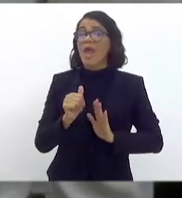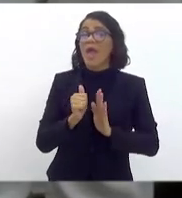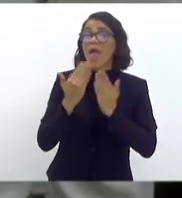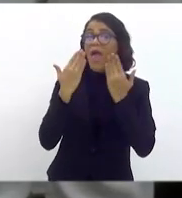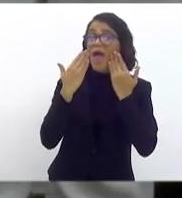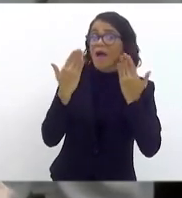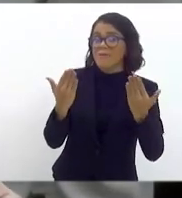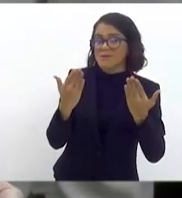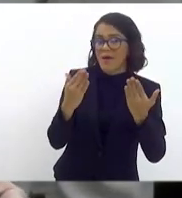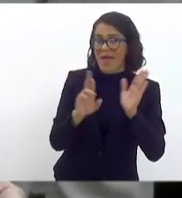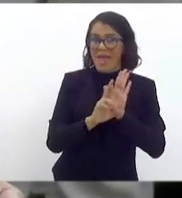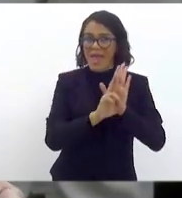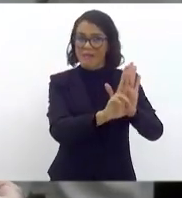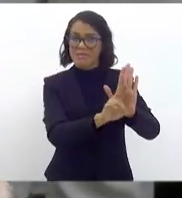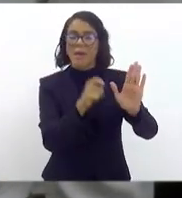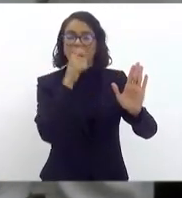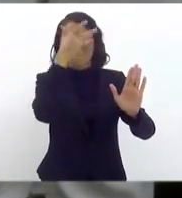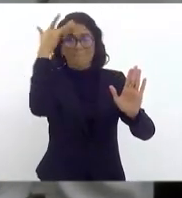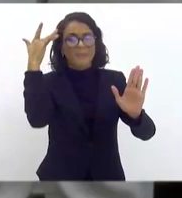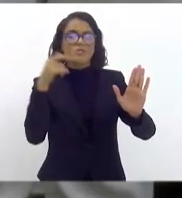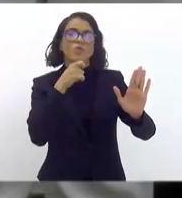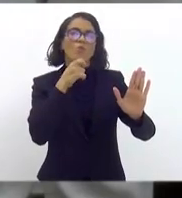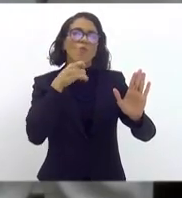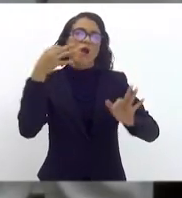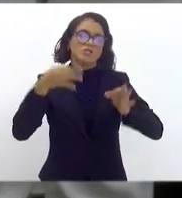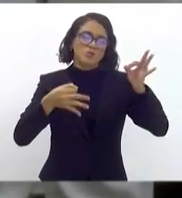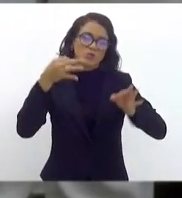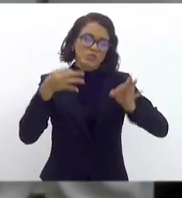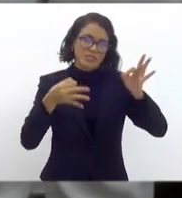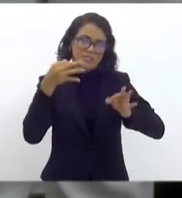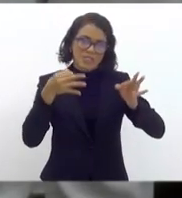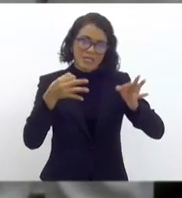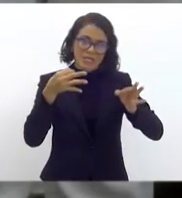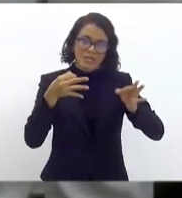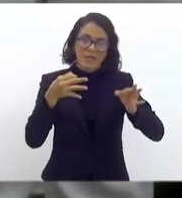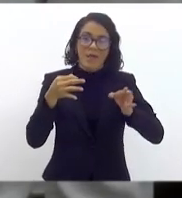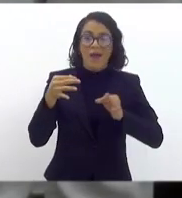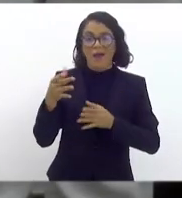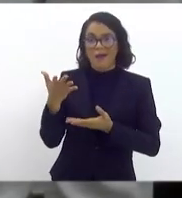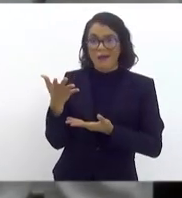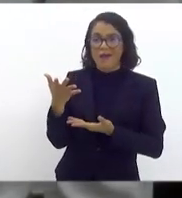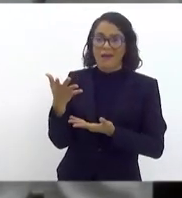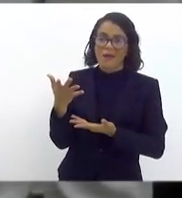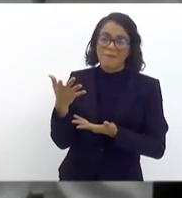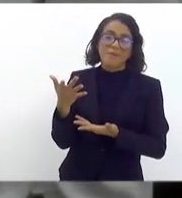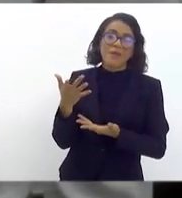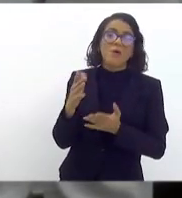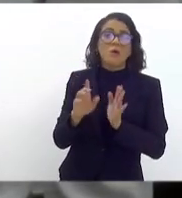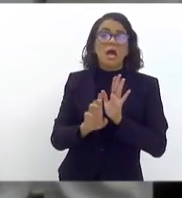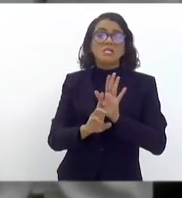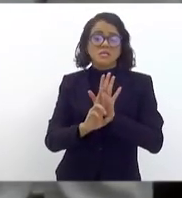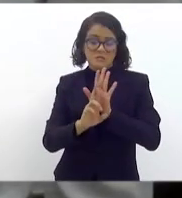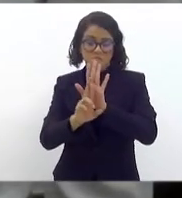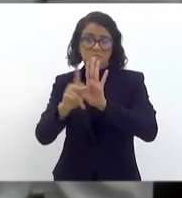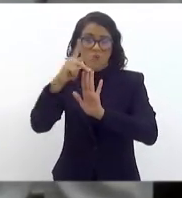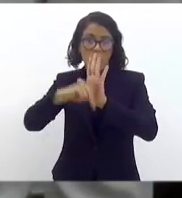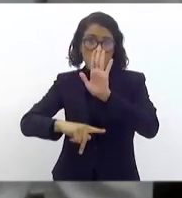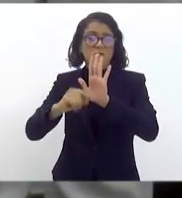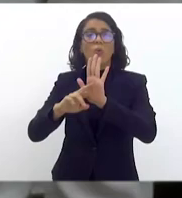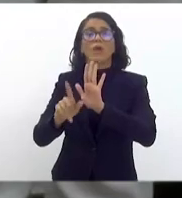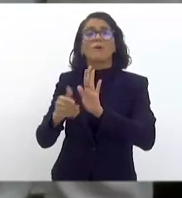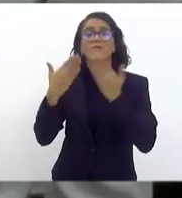porque representar é para incapaz. Né? A procuração que o ECAD deu é para o senhor